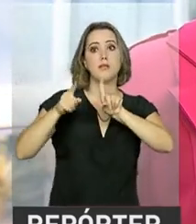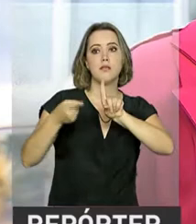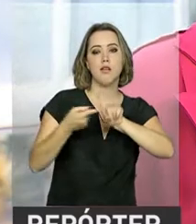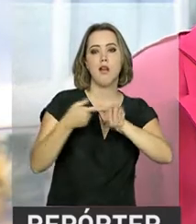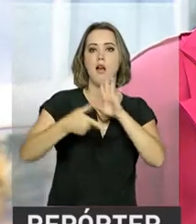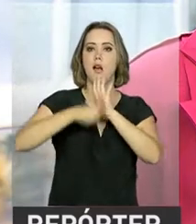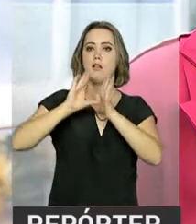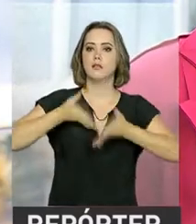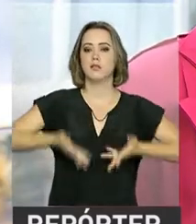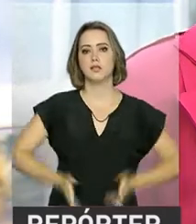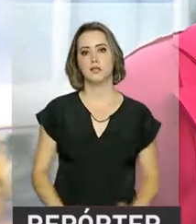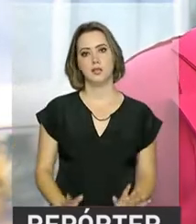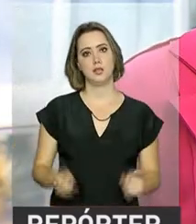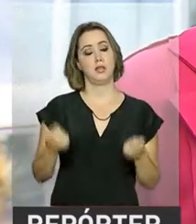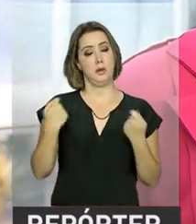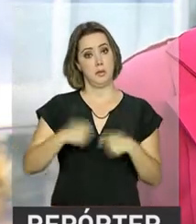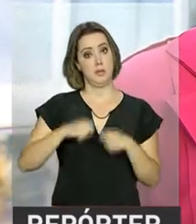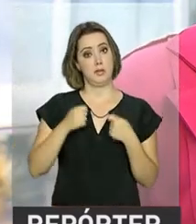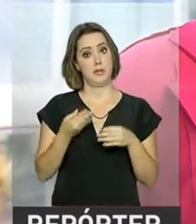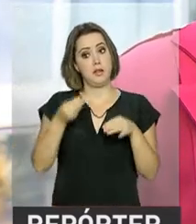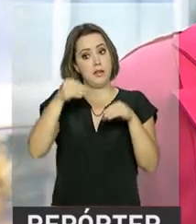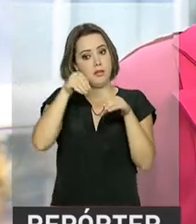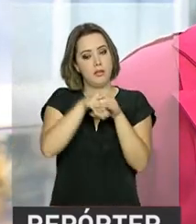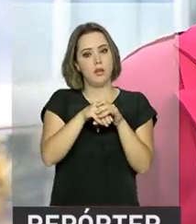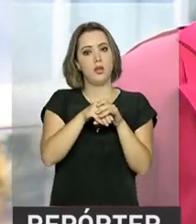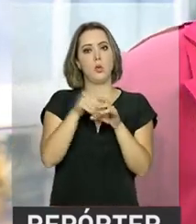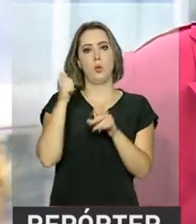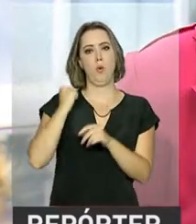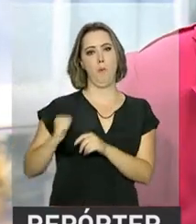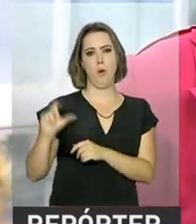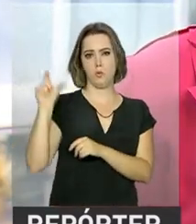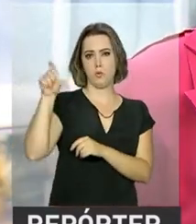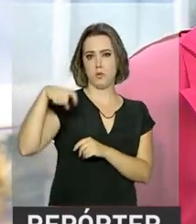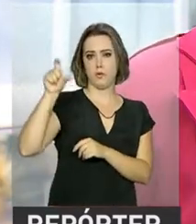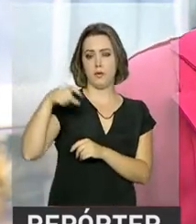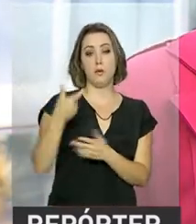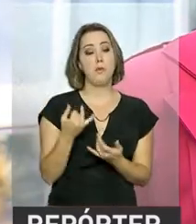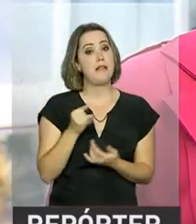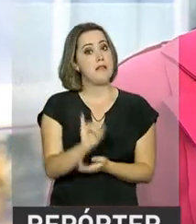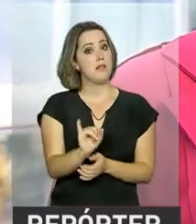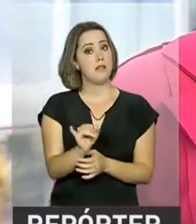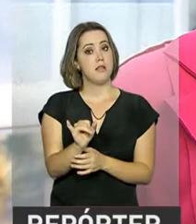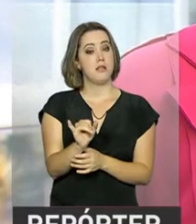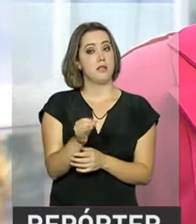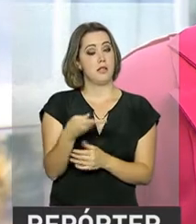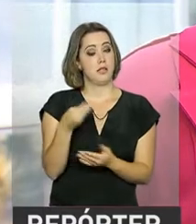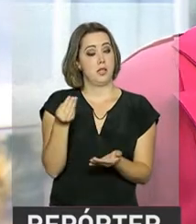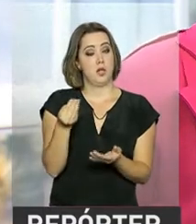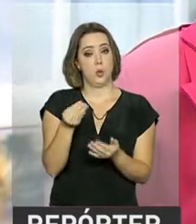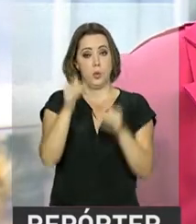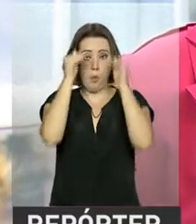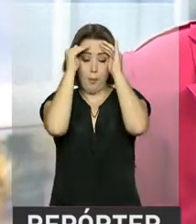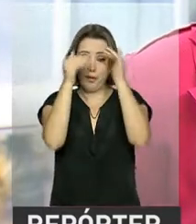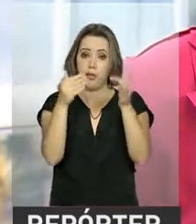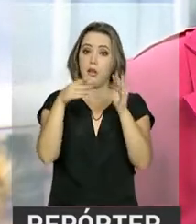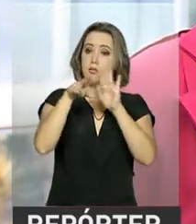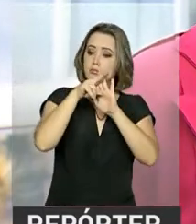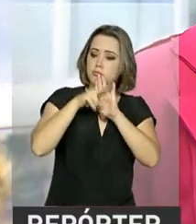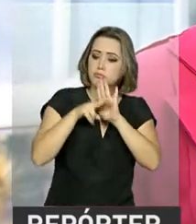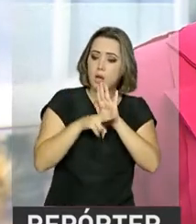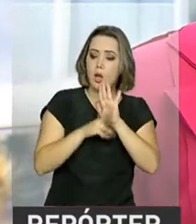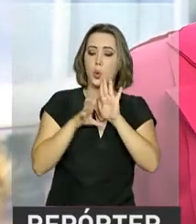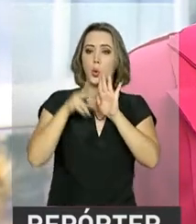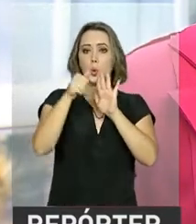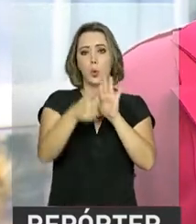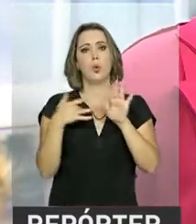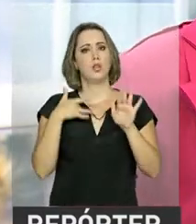chamadas condicionalidades do programa. As famílias que descumprem essas condicionalidades recebem uma